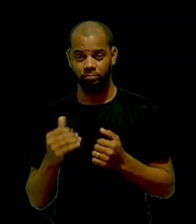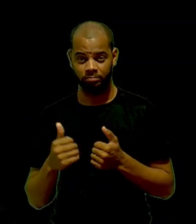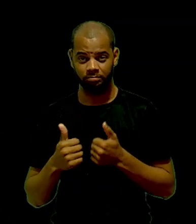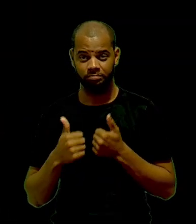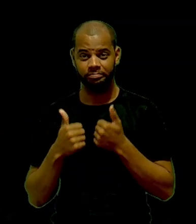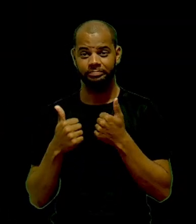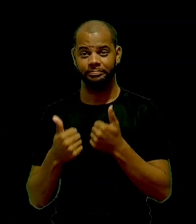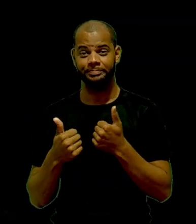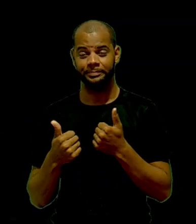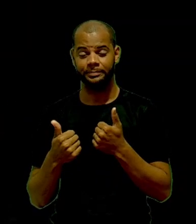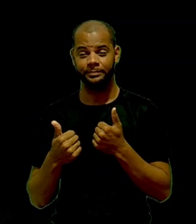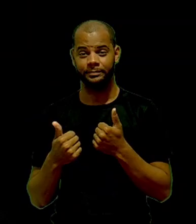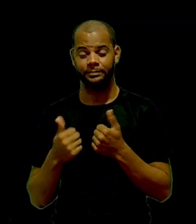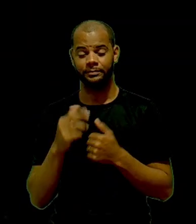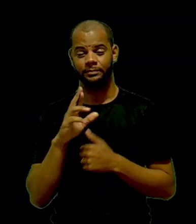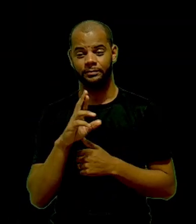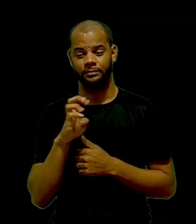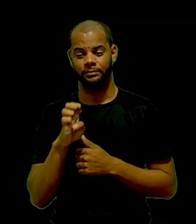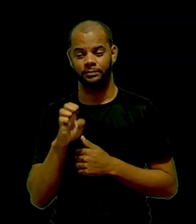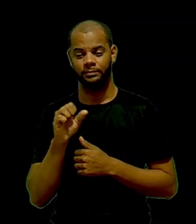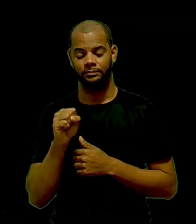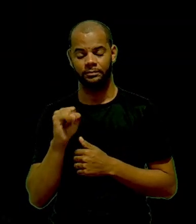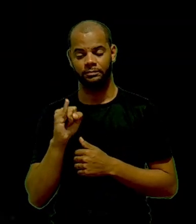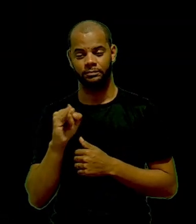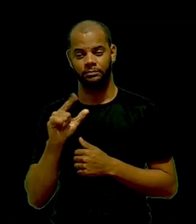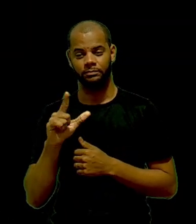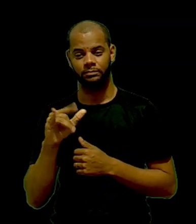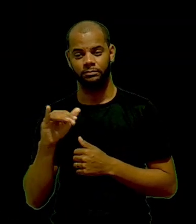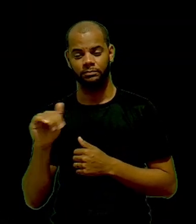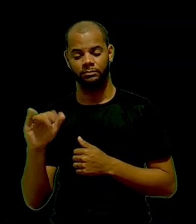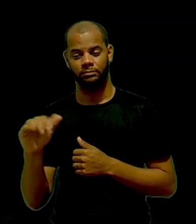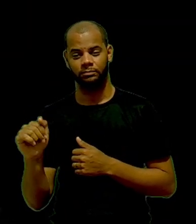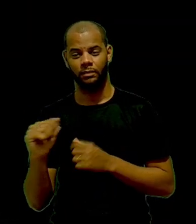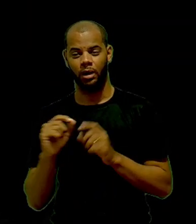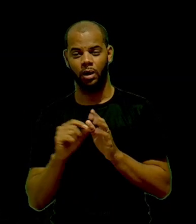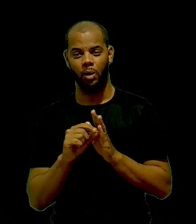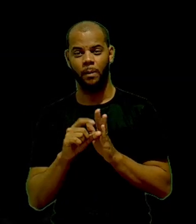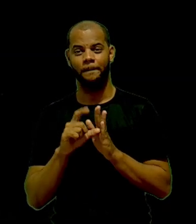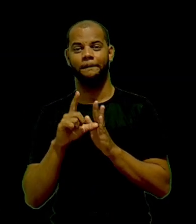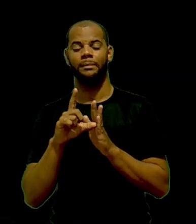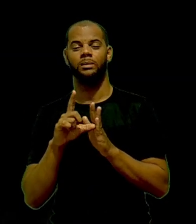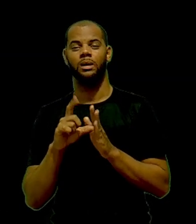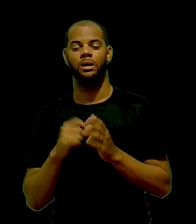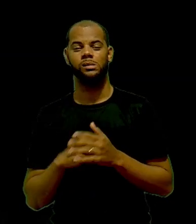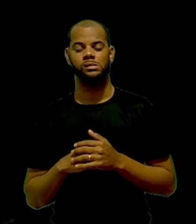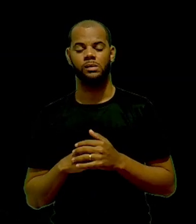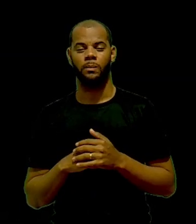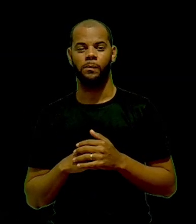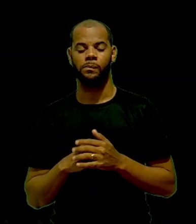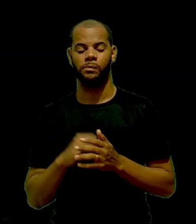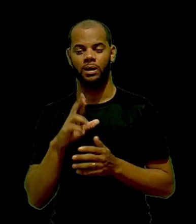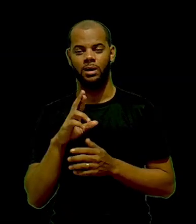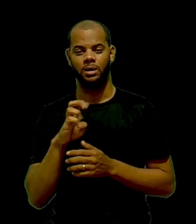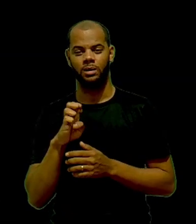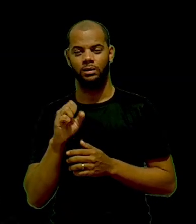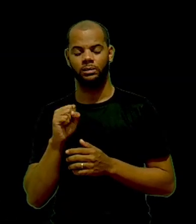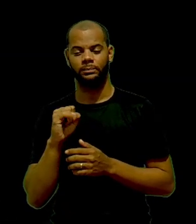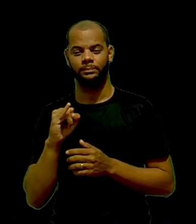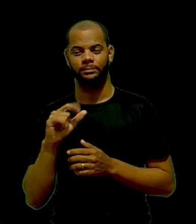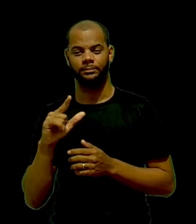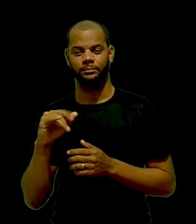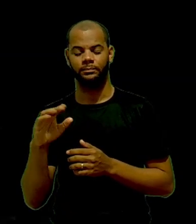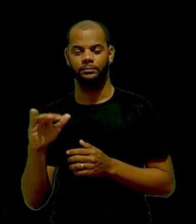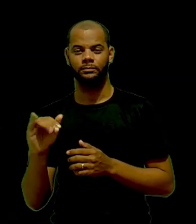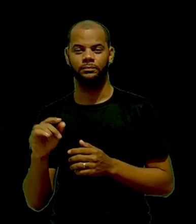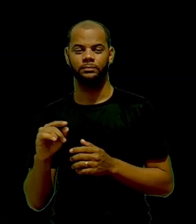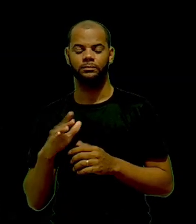significativamente para a resiliência do setor elétrico, aumenta a resiliência do setor elétrico. Resiliência é a resistência do setor